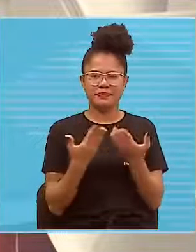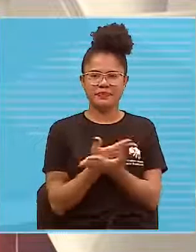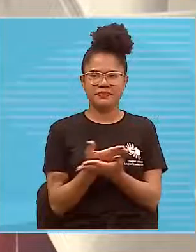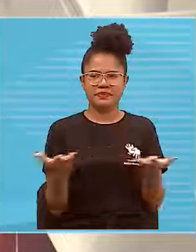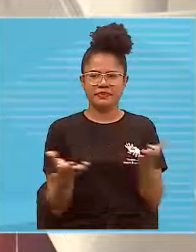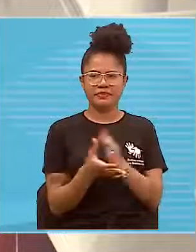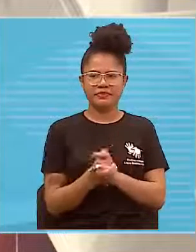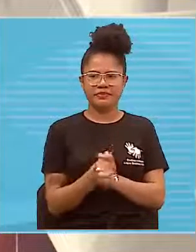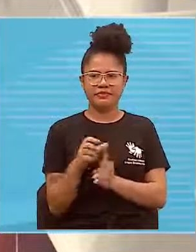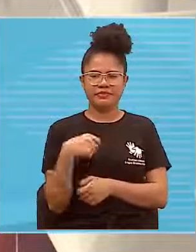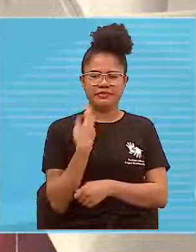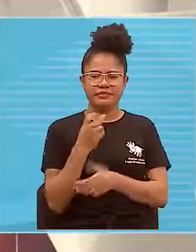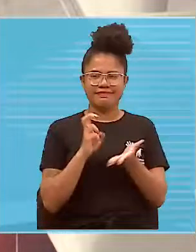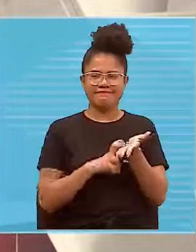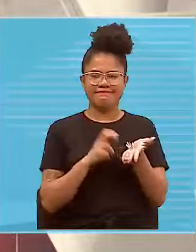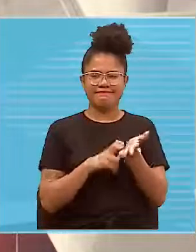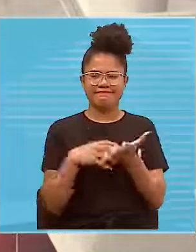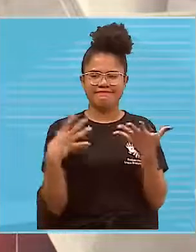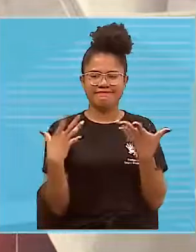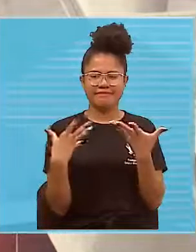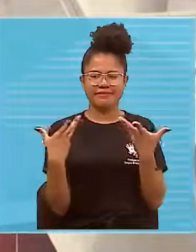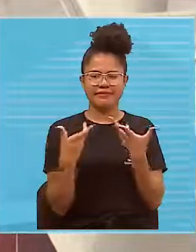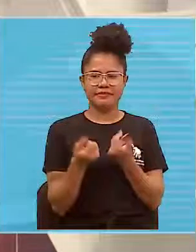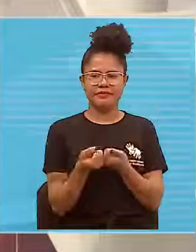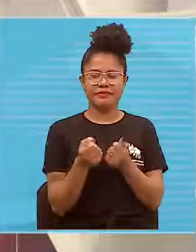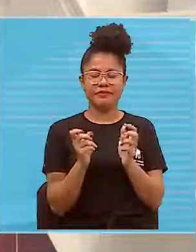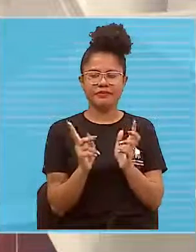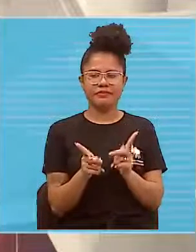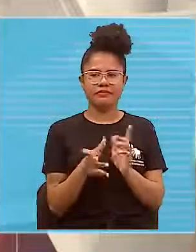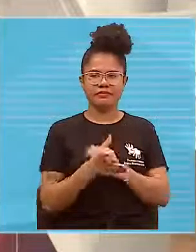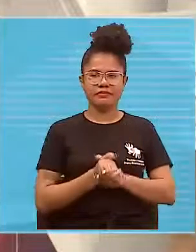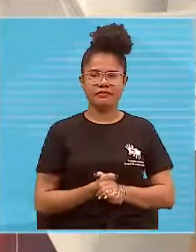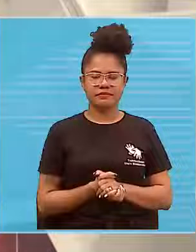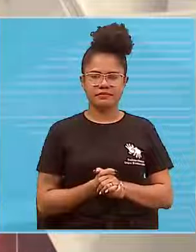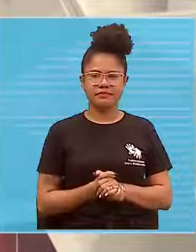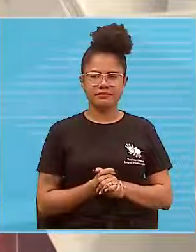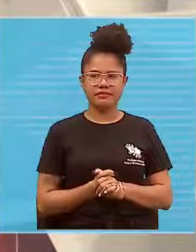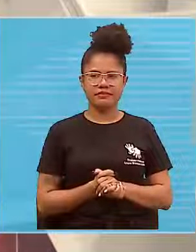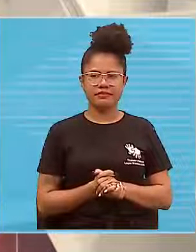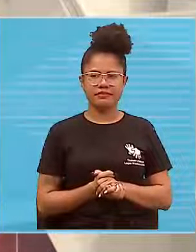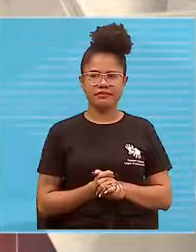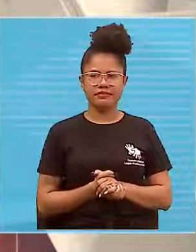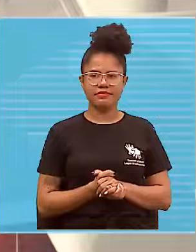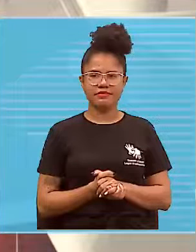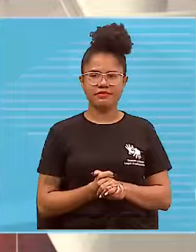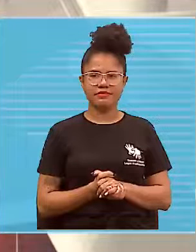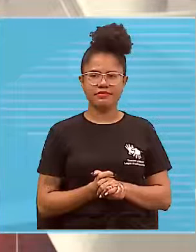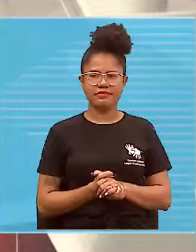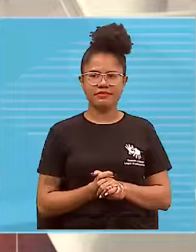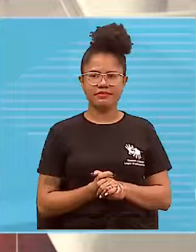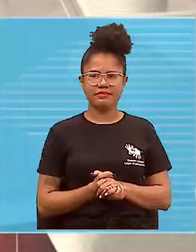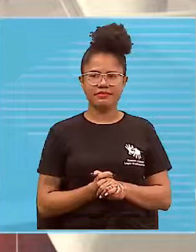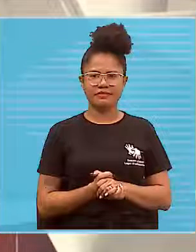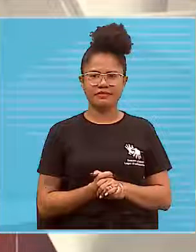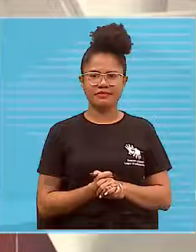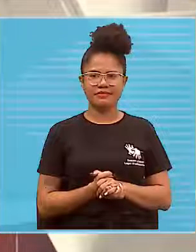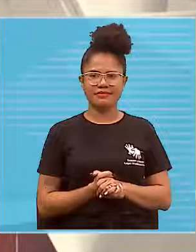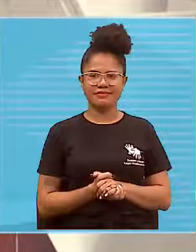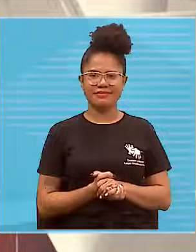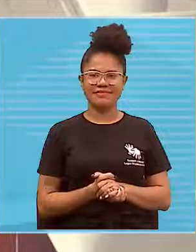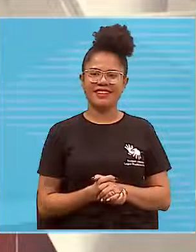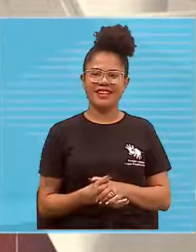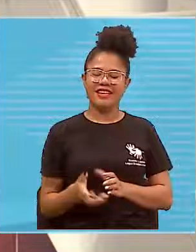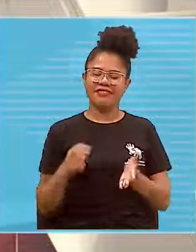nesta manhã maravilhosa, exatamente dia 9 do 11, meus queridos, para mais